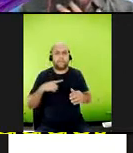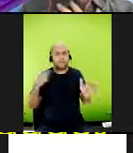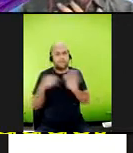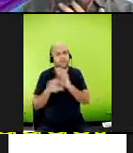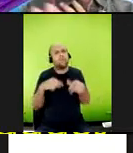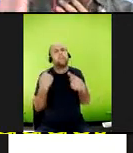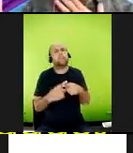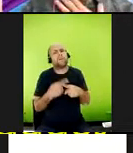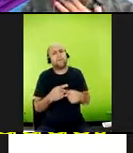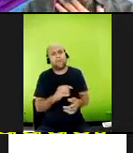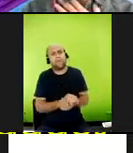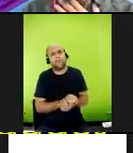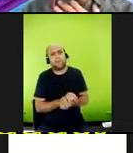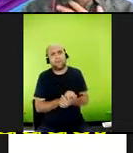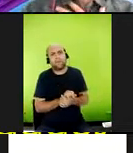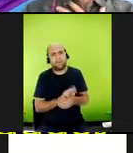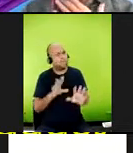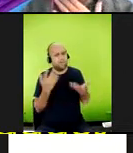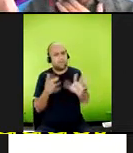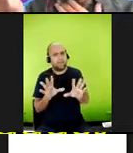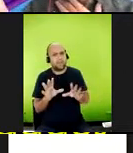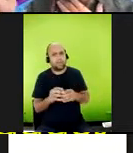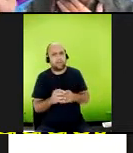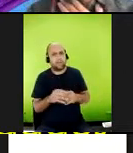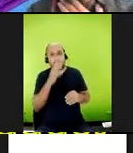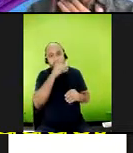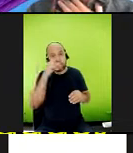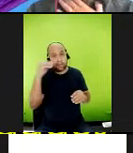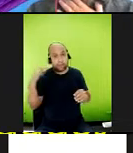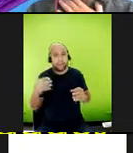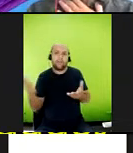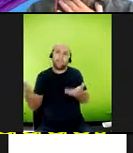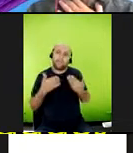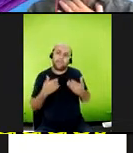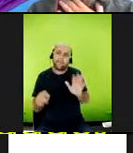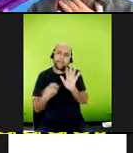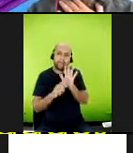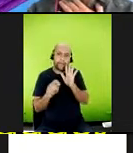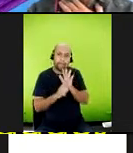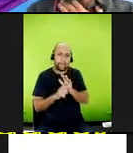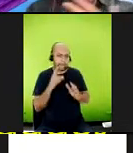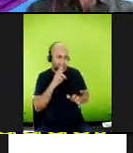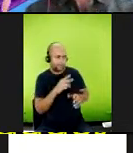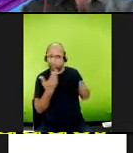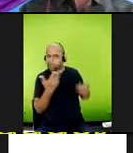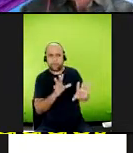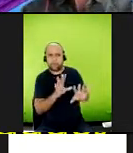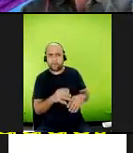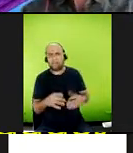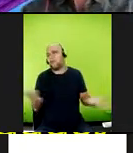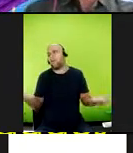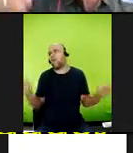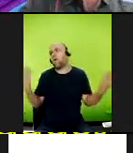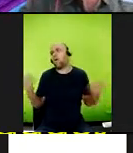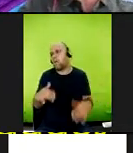isso eu falei não não quero ir não é quando adolescente é convidado para rodinha de drogas ele olha aquilo fala não não quer eu preciso falar pouco é